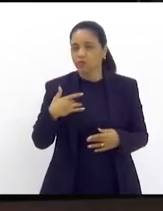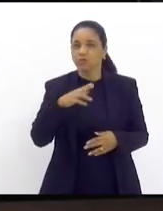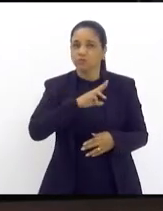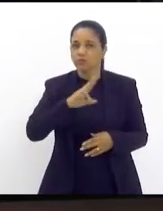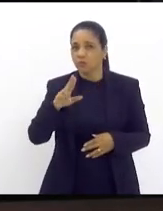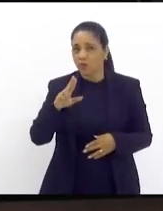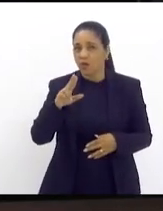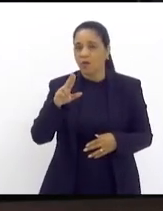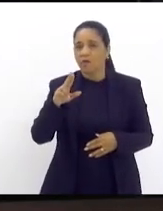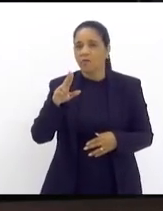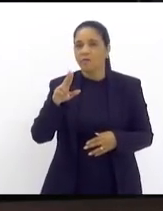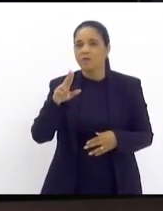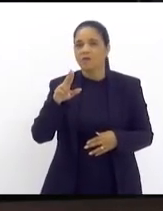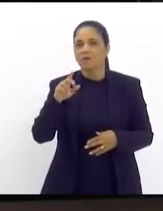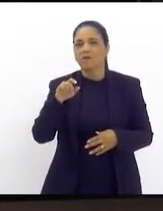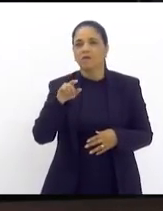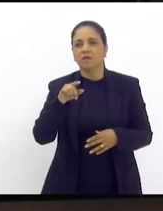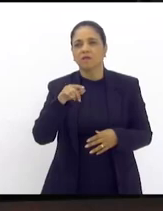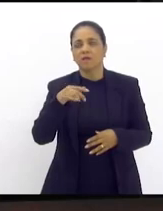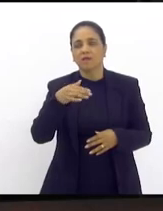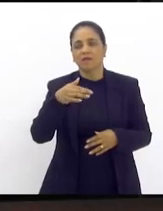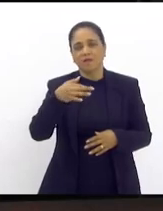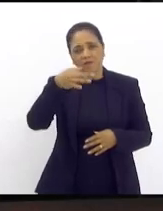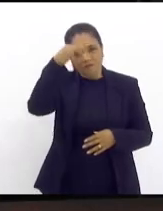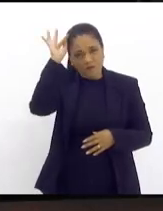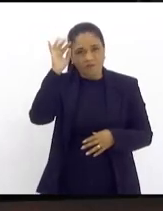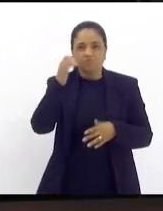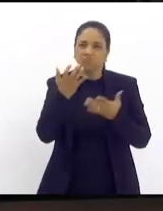Flávio se quiser uma parte tá